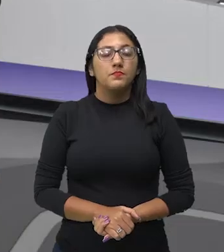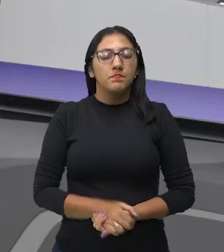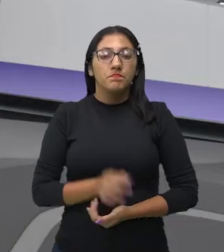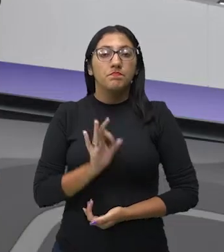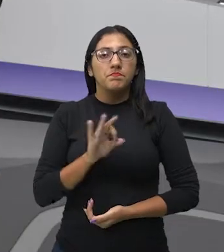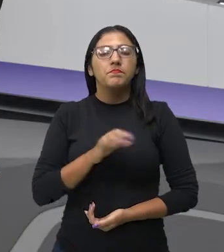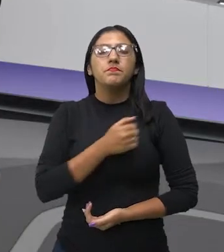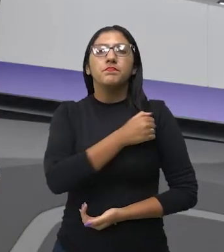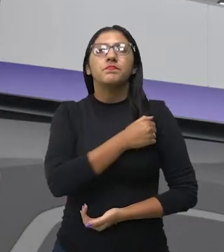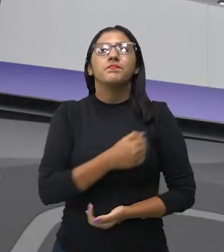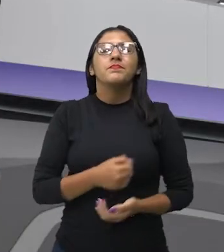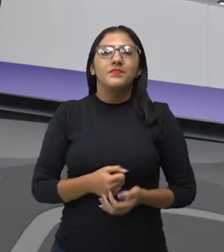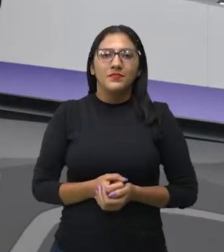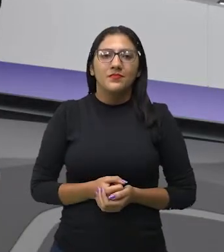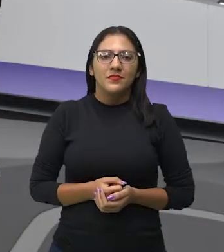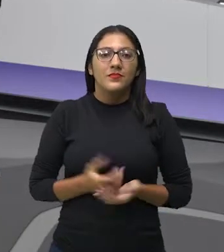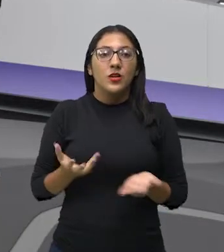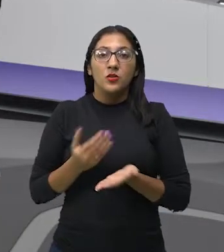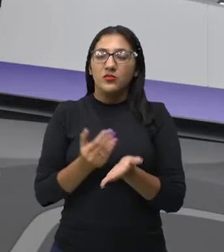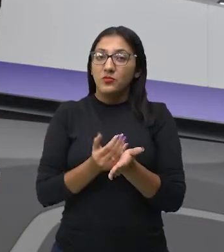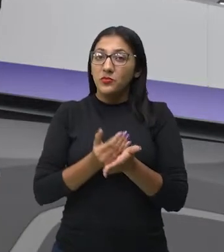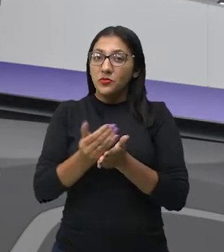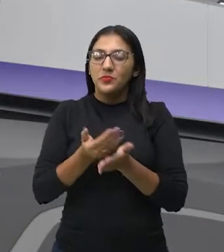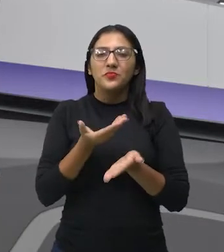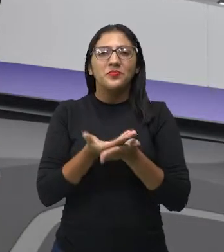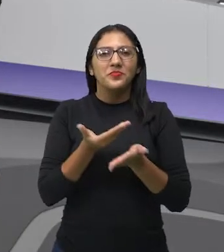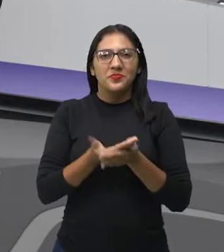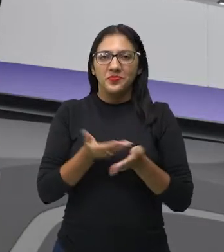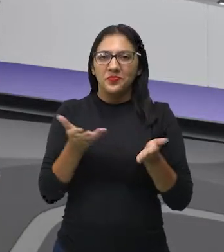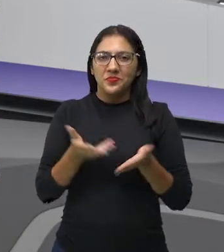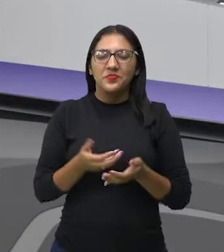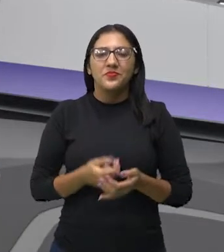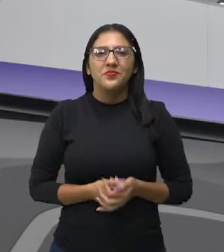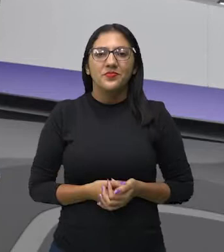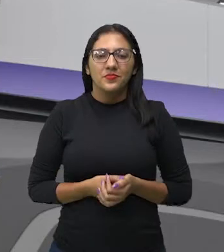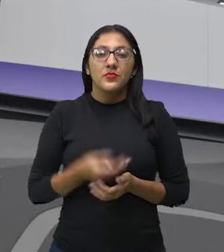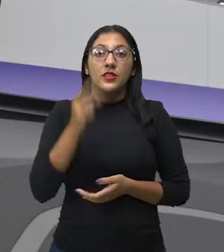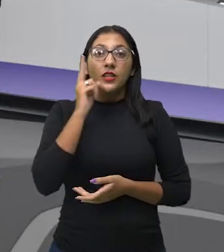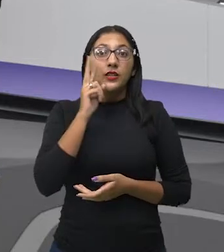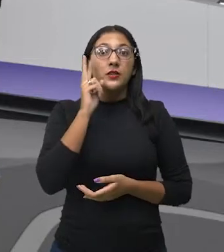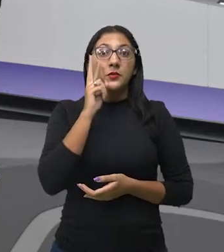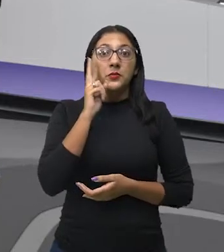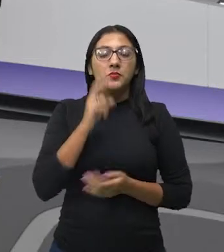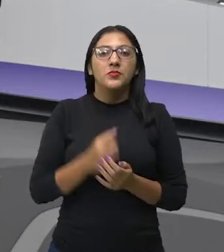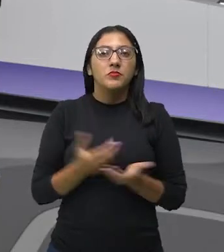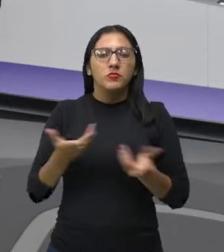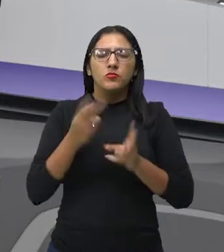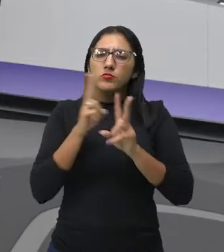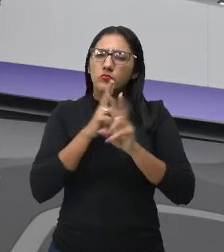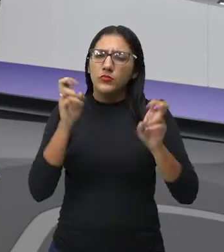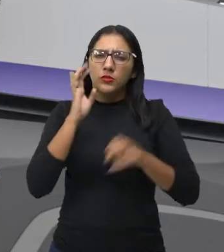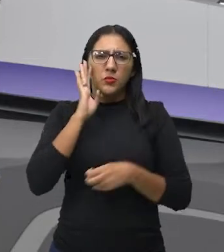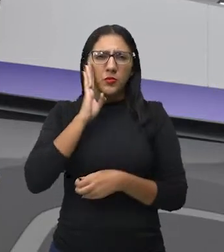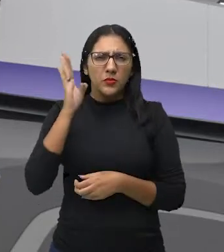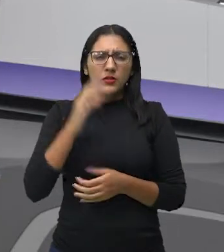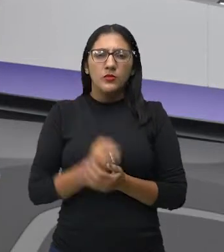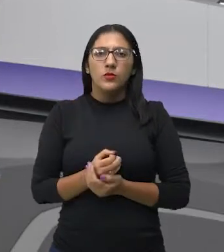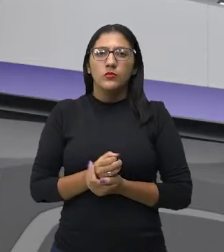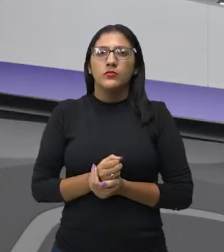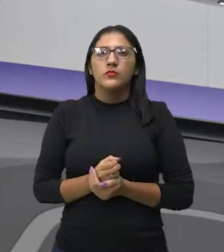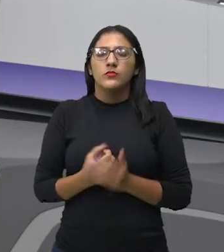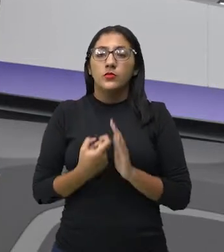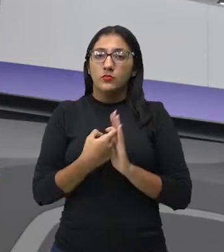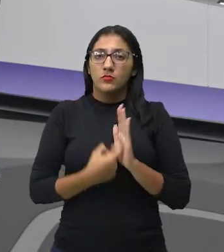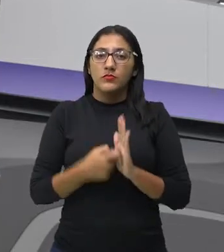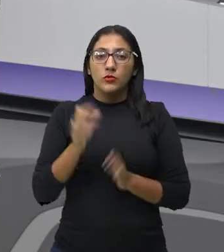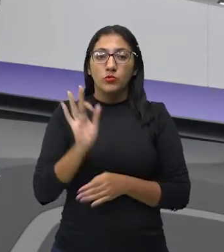Muito bem, alunos, vamos aqui então dar início à nossa aula. Lembrando, né, na nossa aula a gente vai falar de juros,